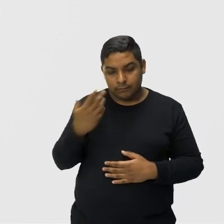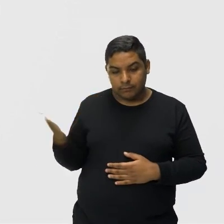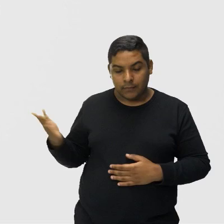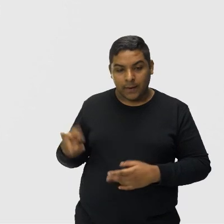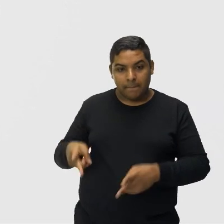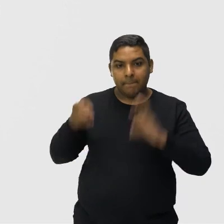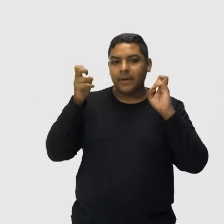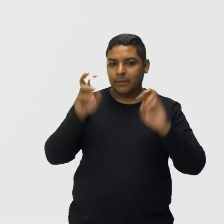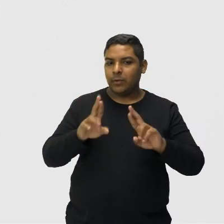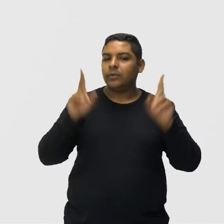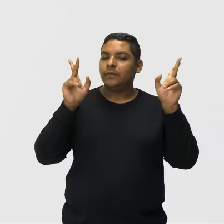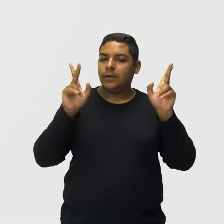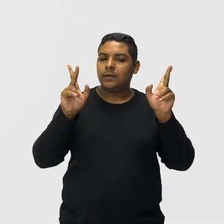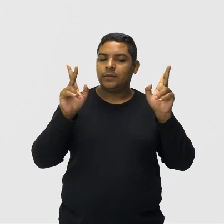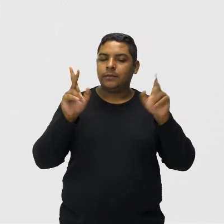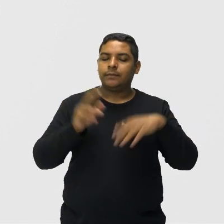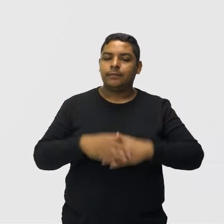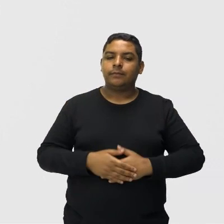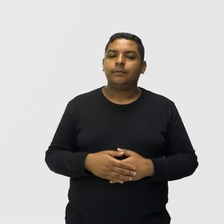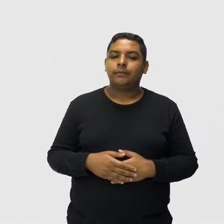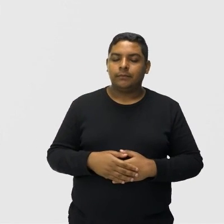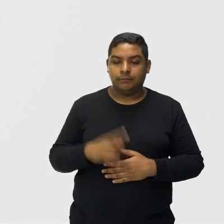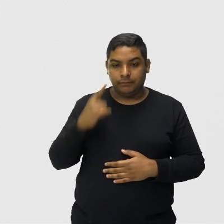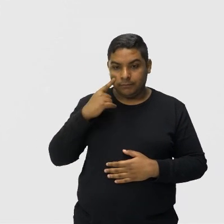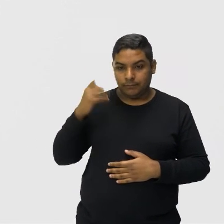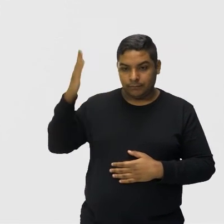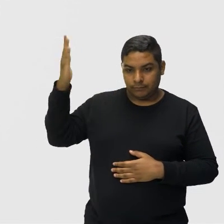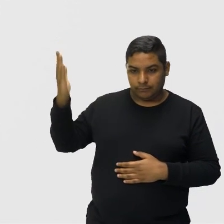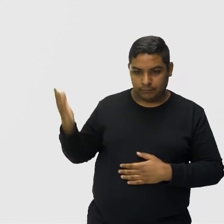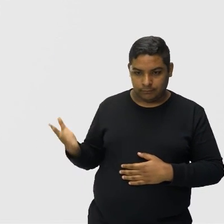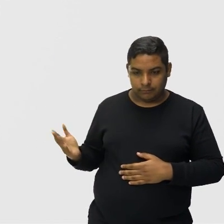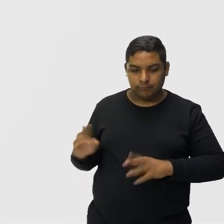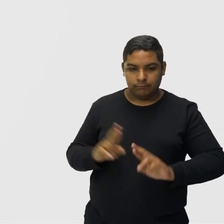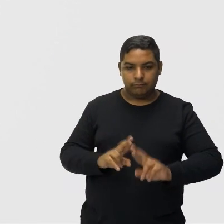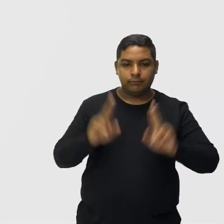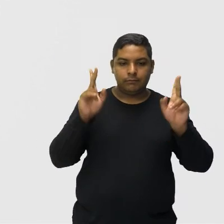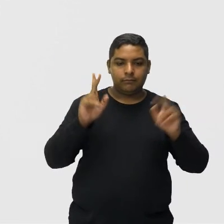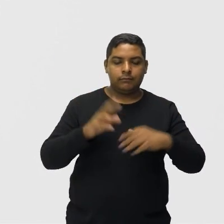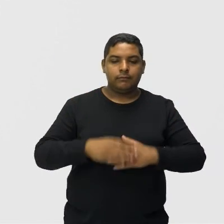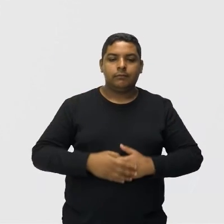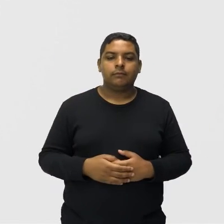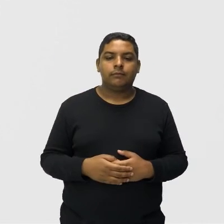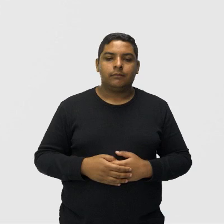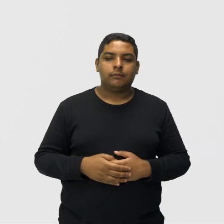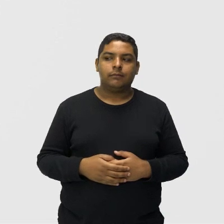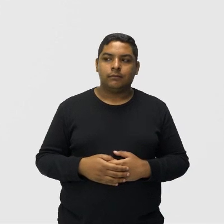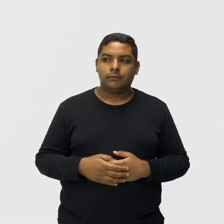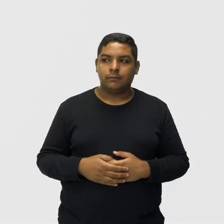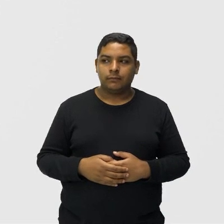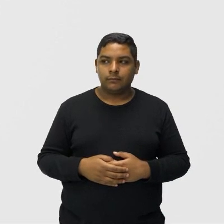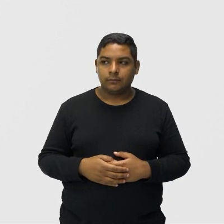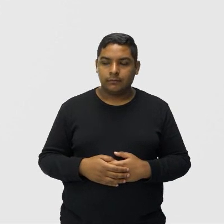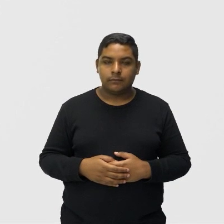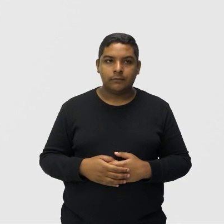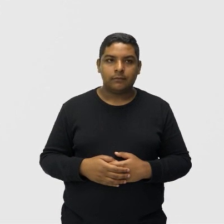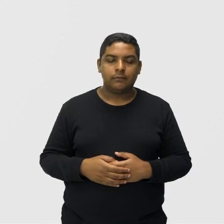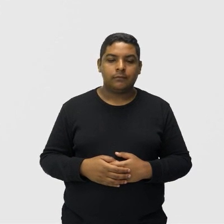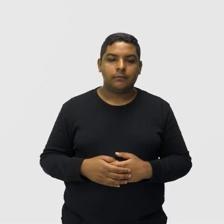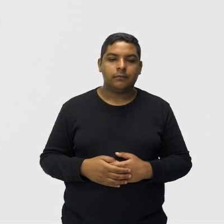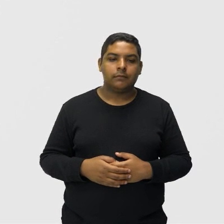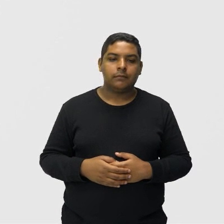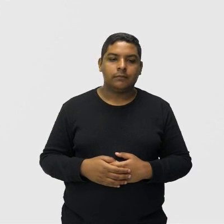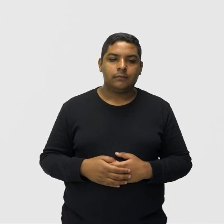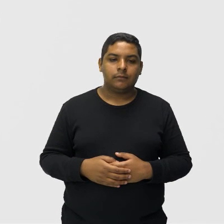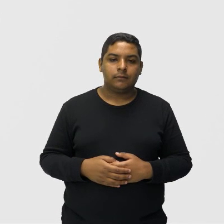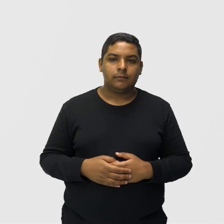diferença? Aldeído na extremidade, cetona no meio da cadeia carbônica. Ok? Vamos